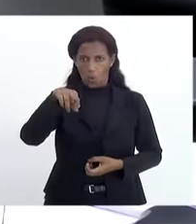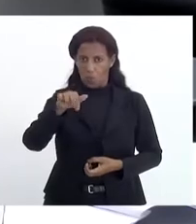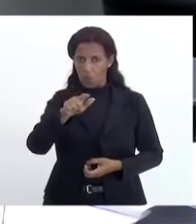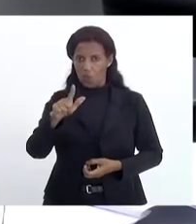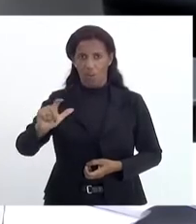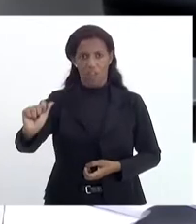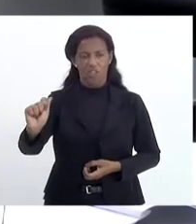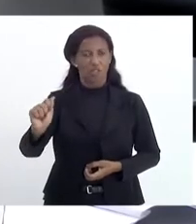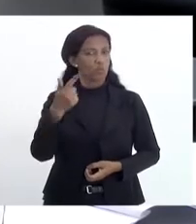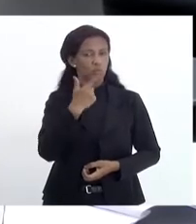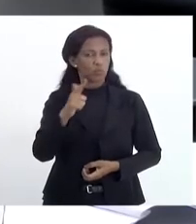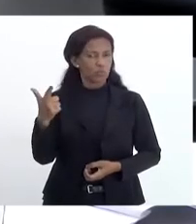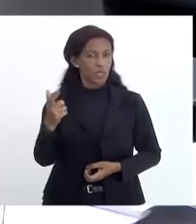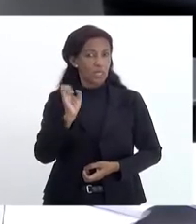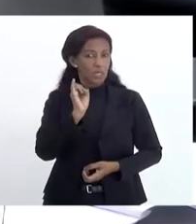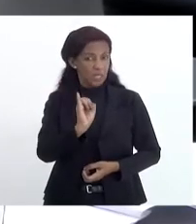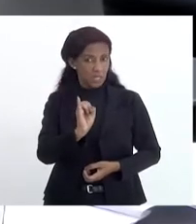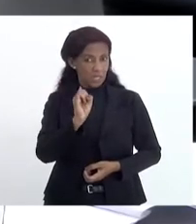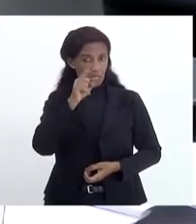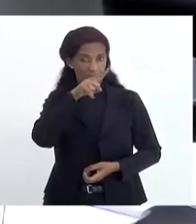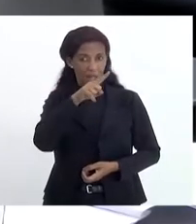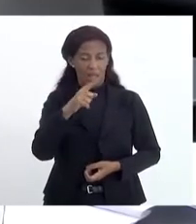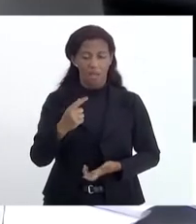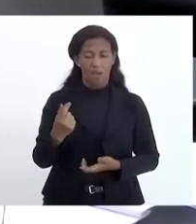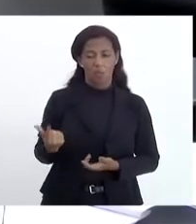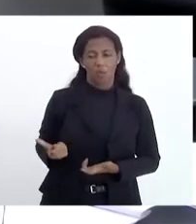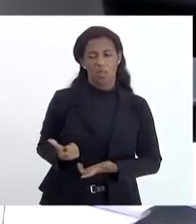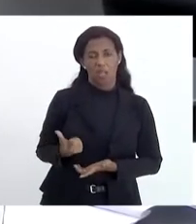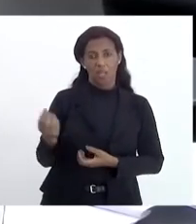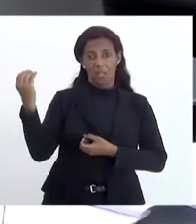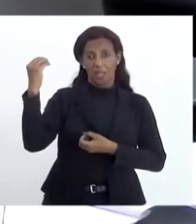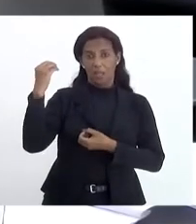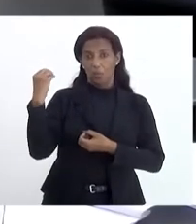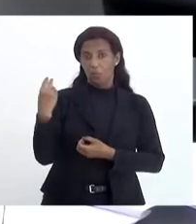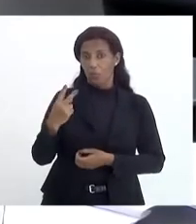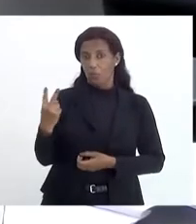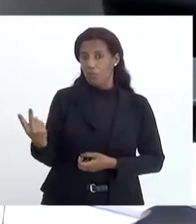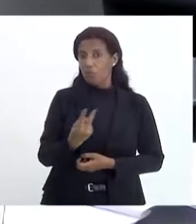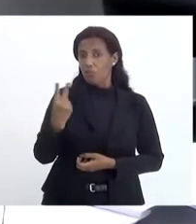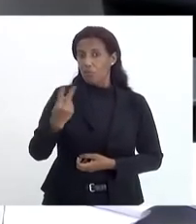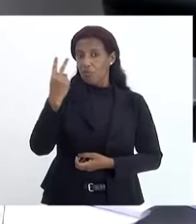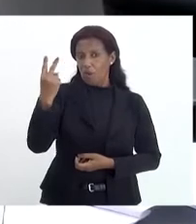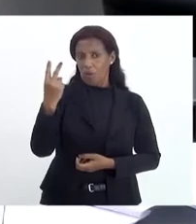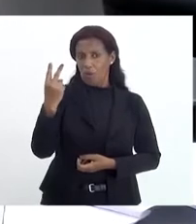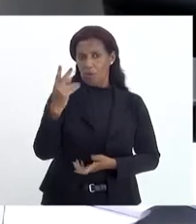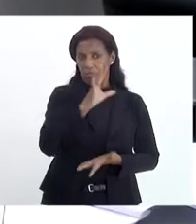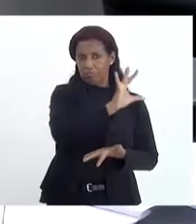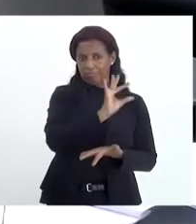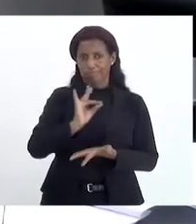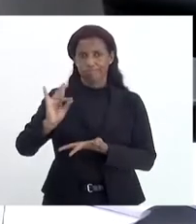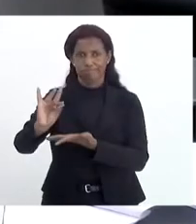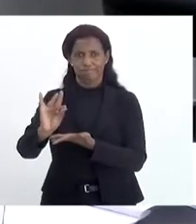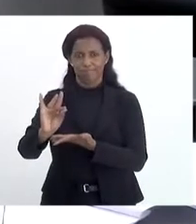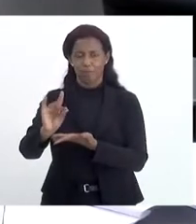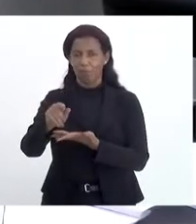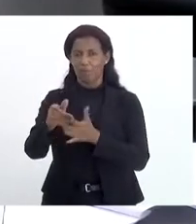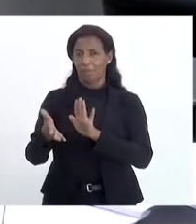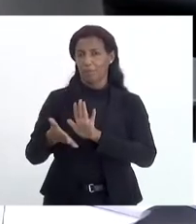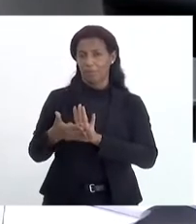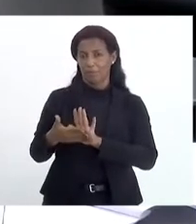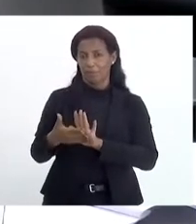respaldando. Porque se eles botarem lá no preço da cesta básica, é cópia e cola que o senhor está